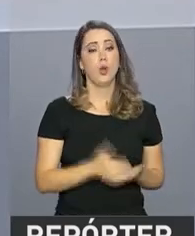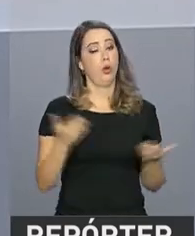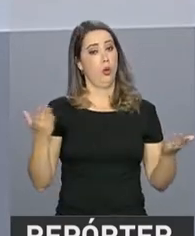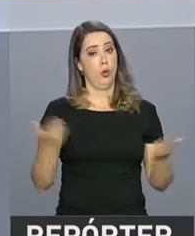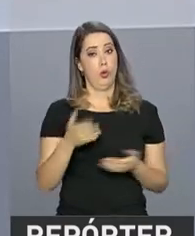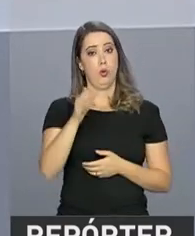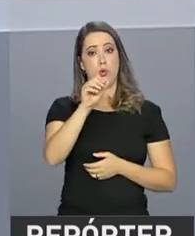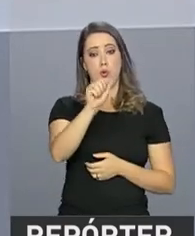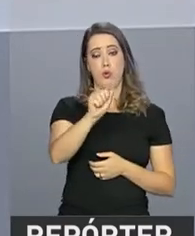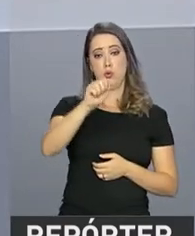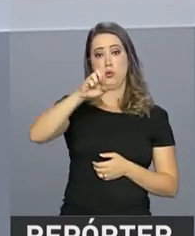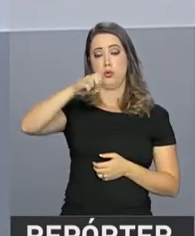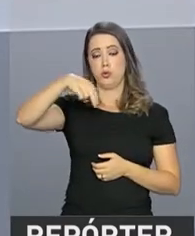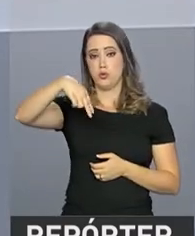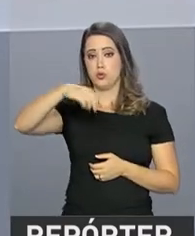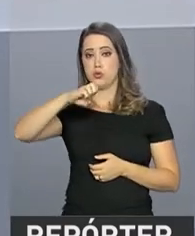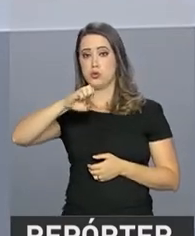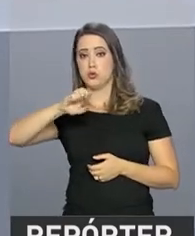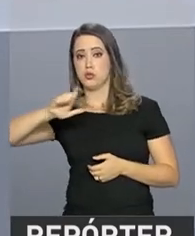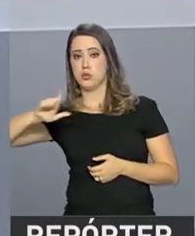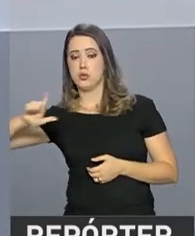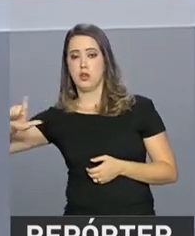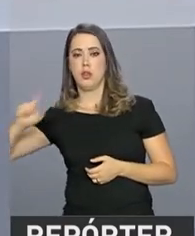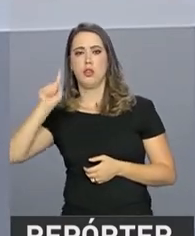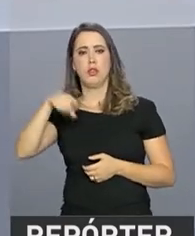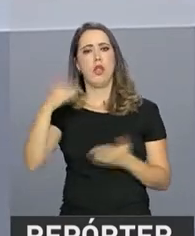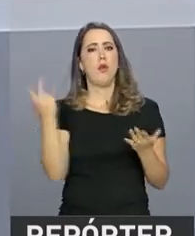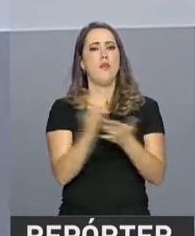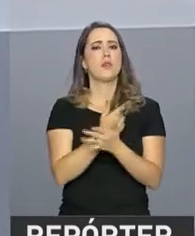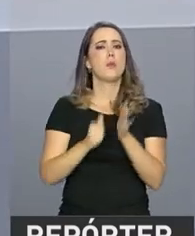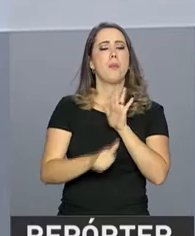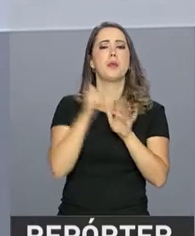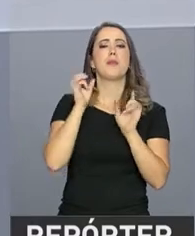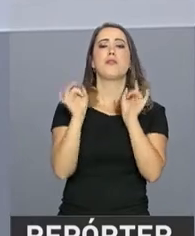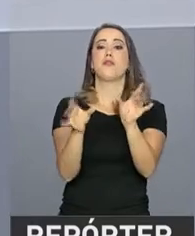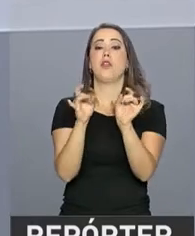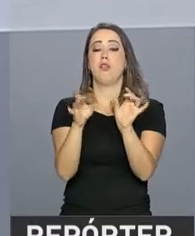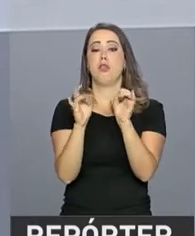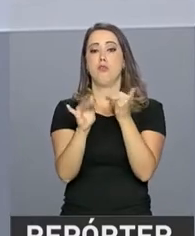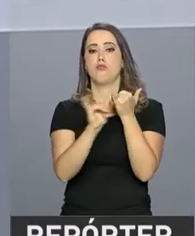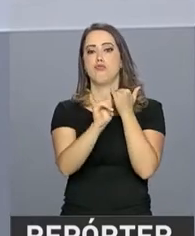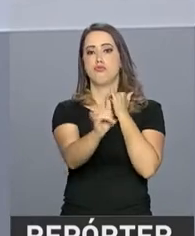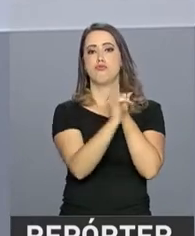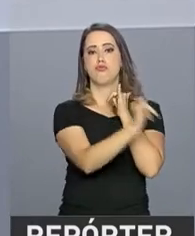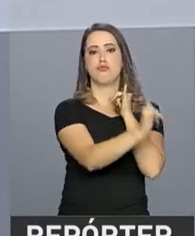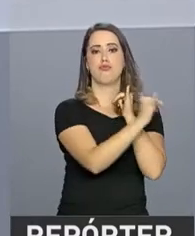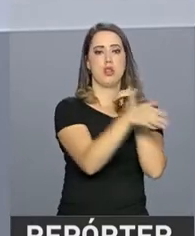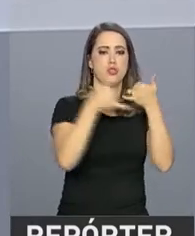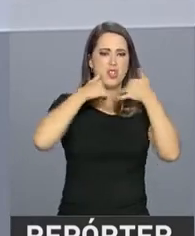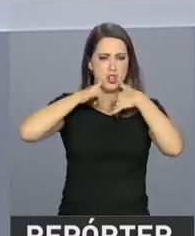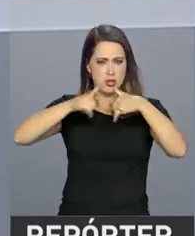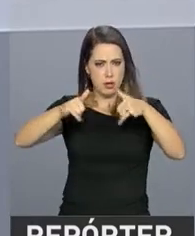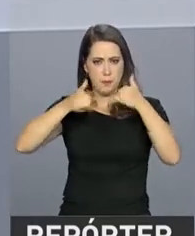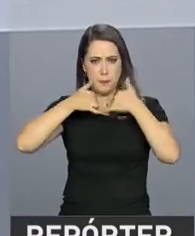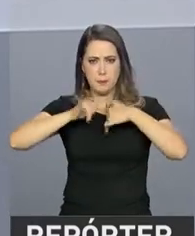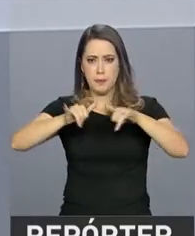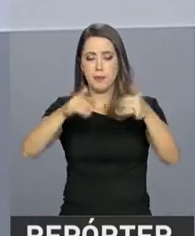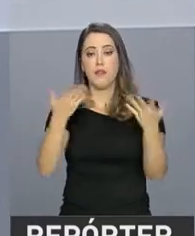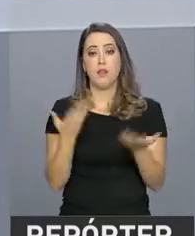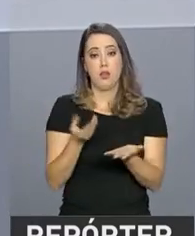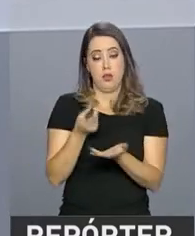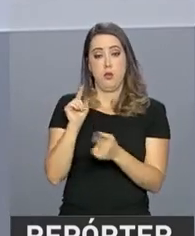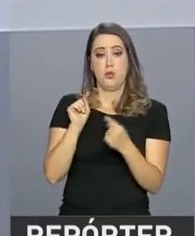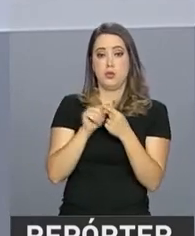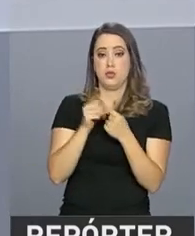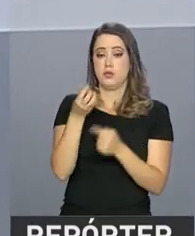Elétrica, a ANEEL, realiza hoje o primeiro leilão de transmissão do ano. A previsão é de 6 bilhões de reais em investimentos. O nosso